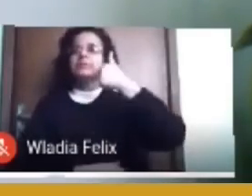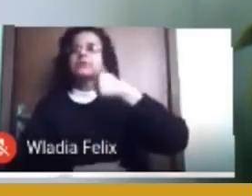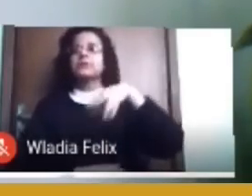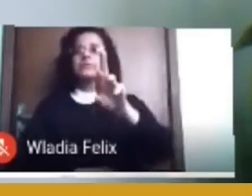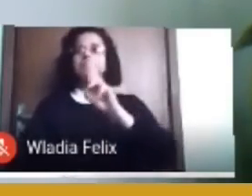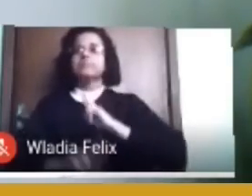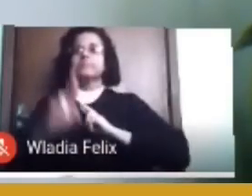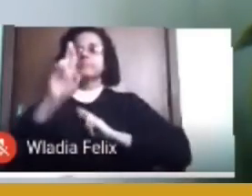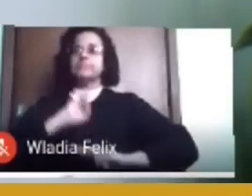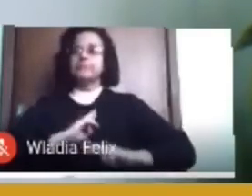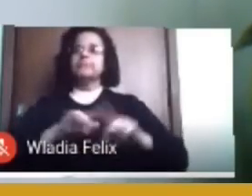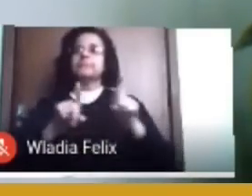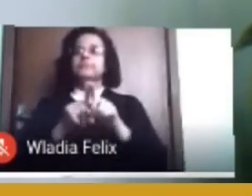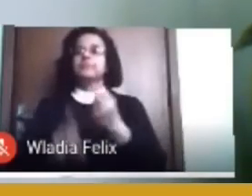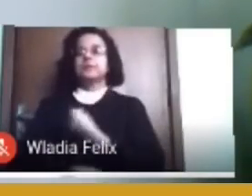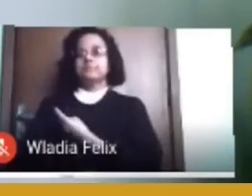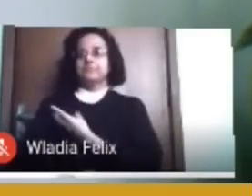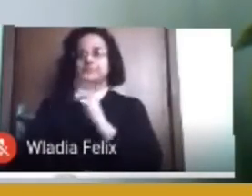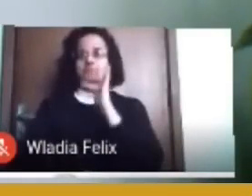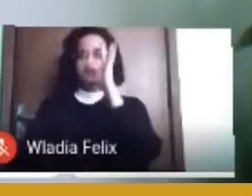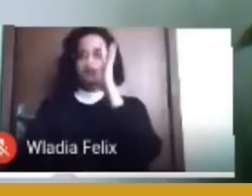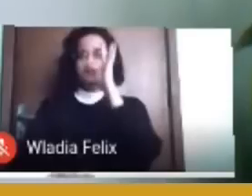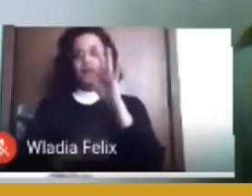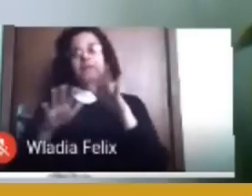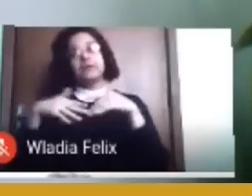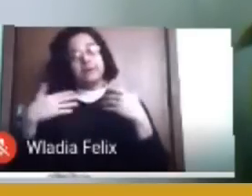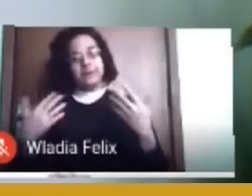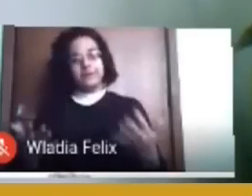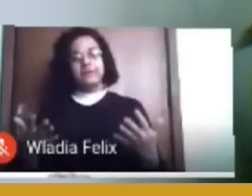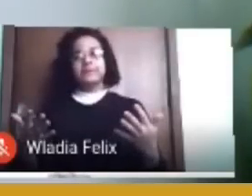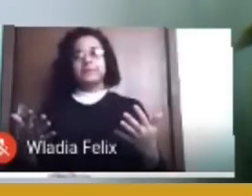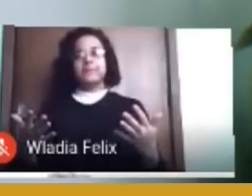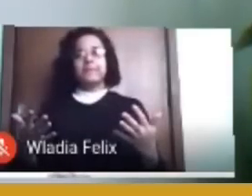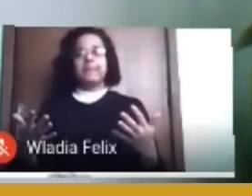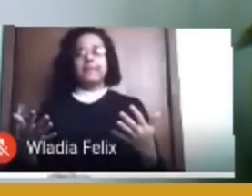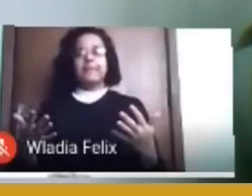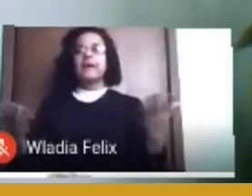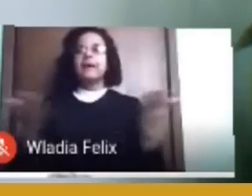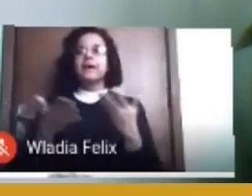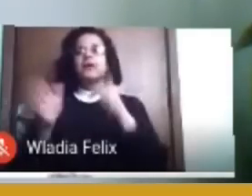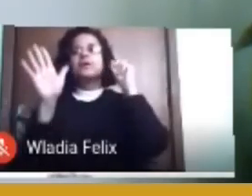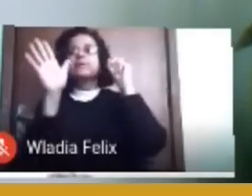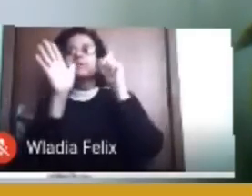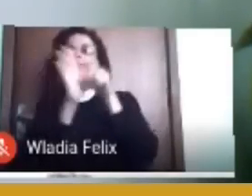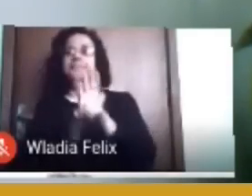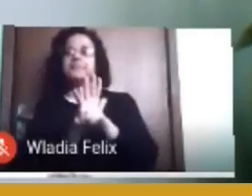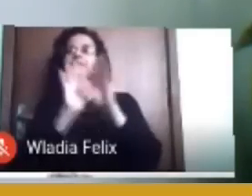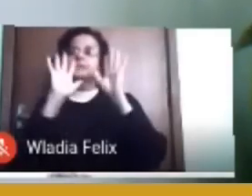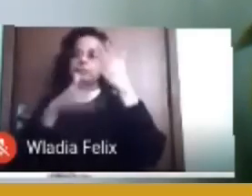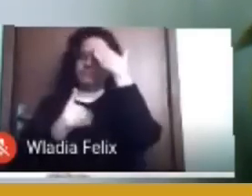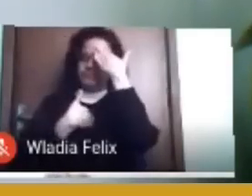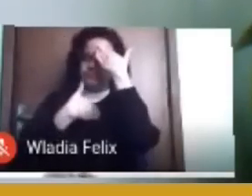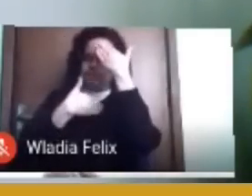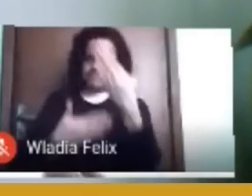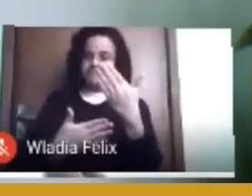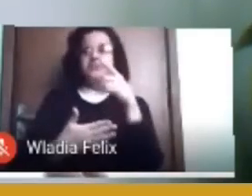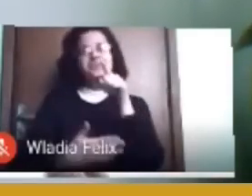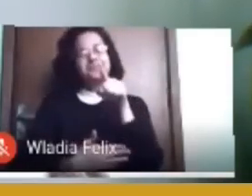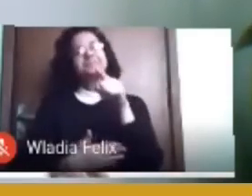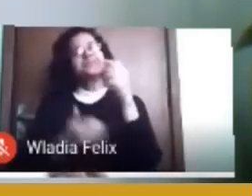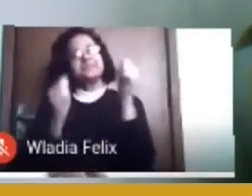invisibilidade da violência que está proposta na sociedade como um todo por conta de um tabu, né? Acredito eu que a